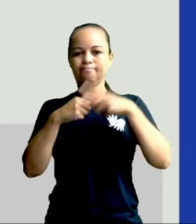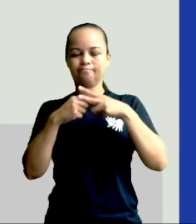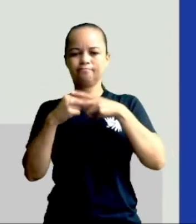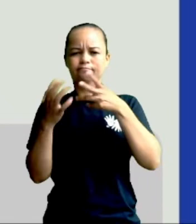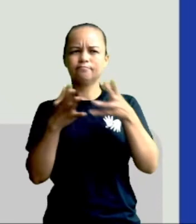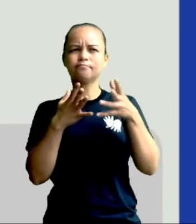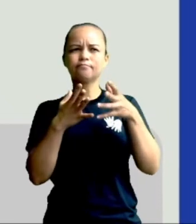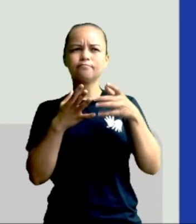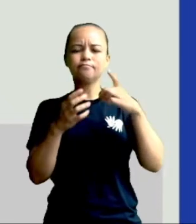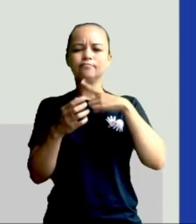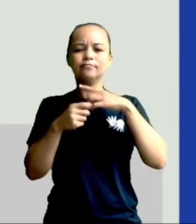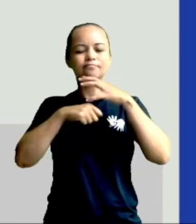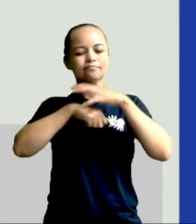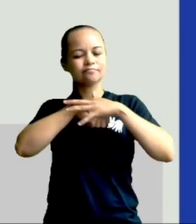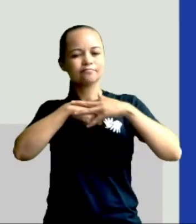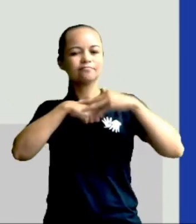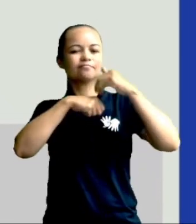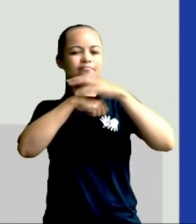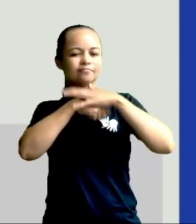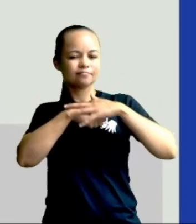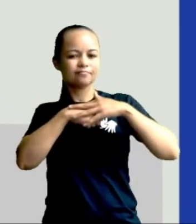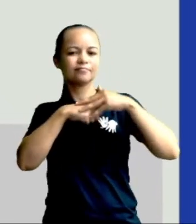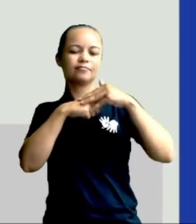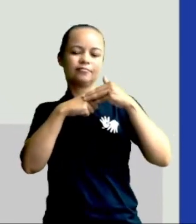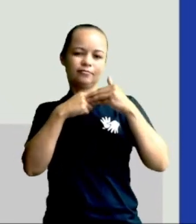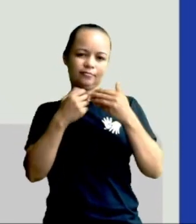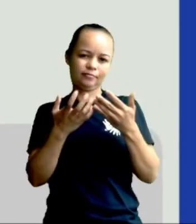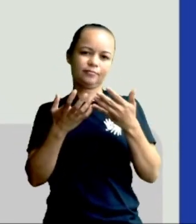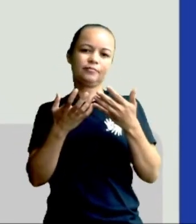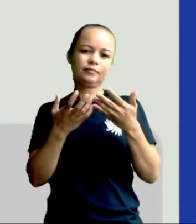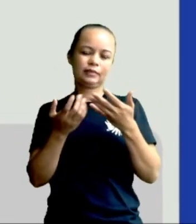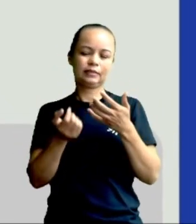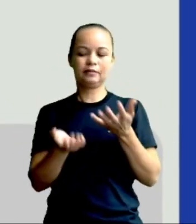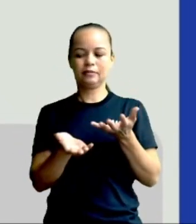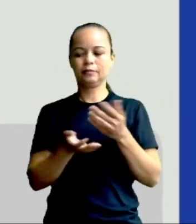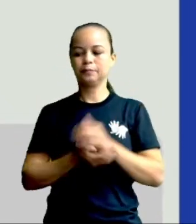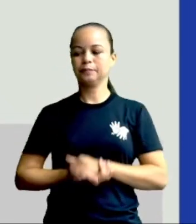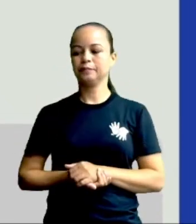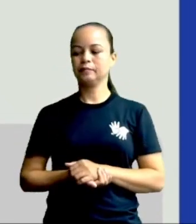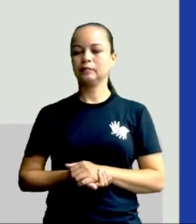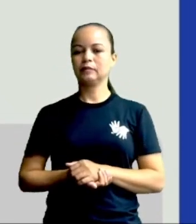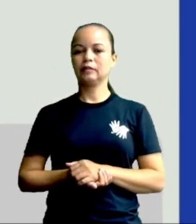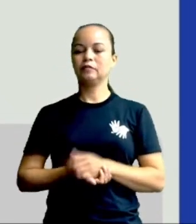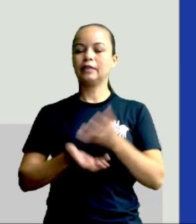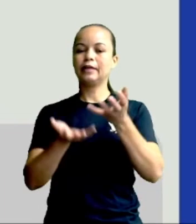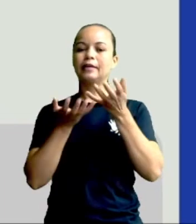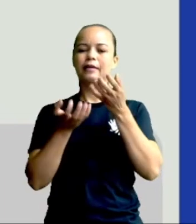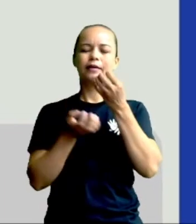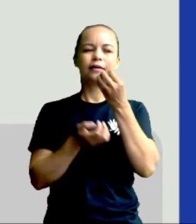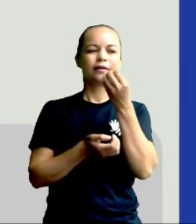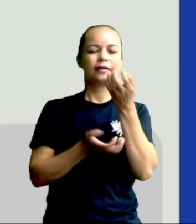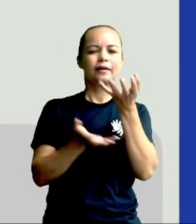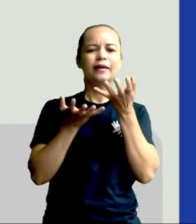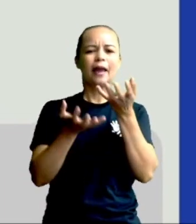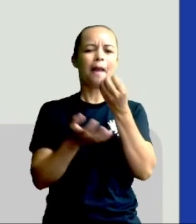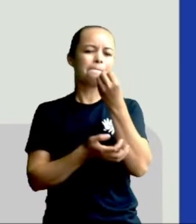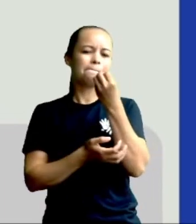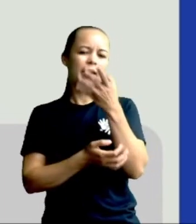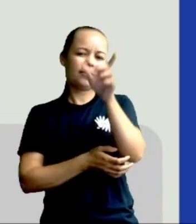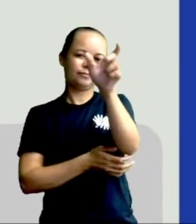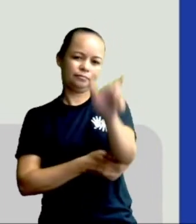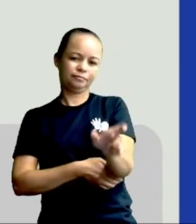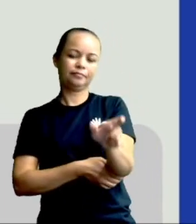é de como te estimo a fé estima afeto carinho você quer bem aquela pessoa